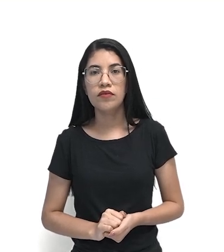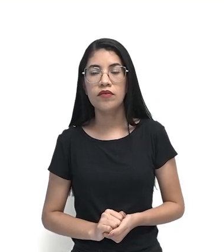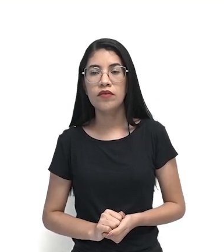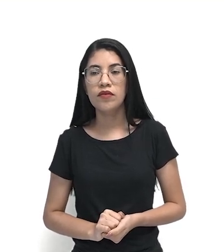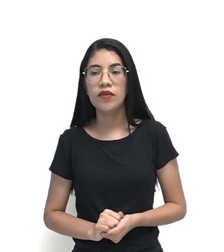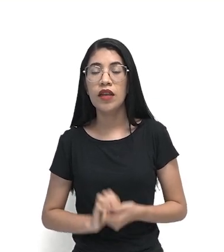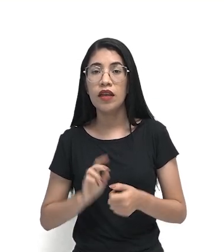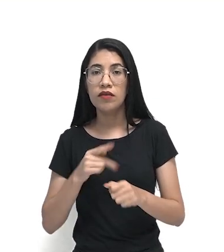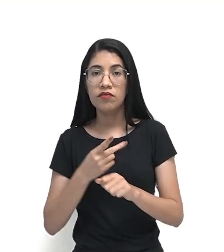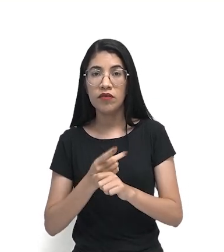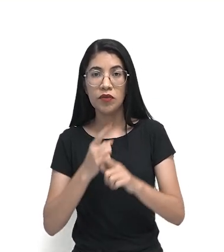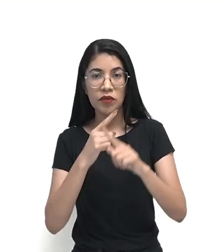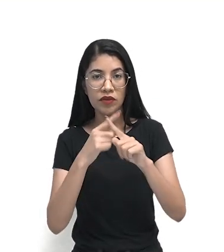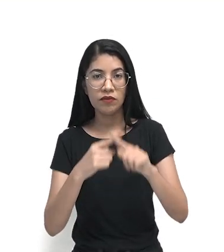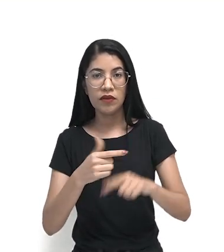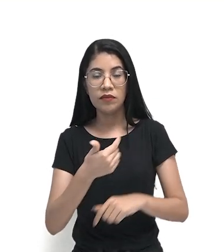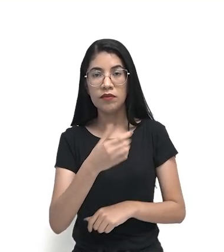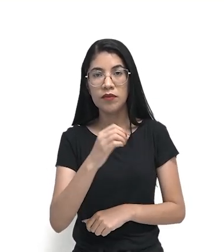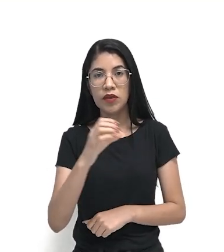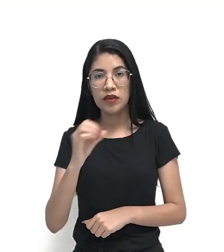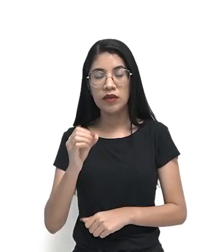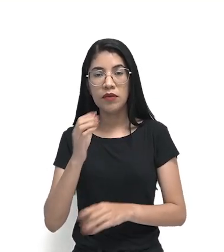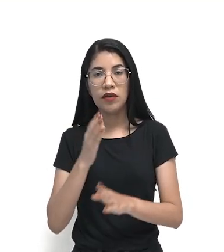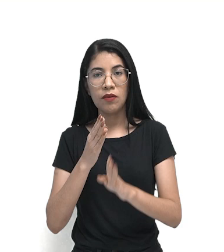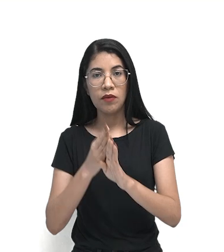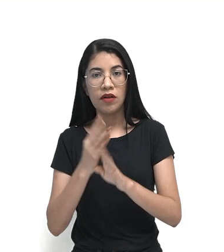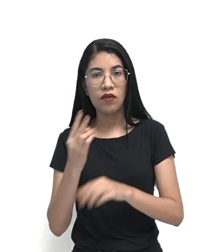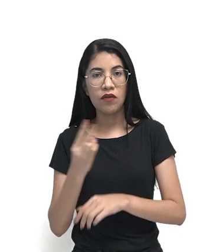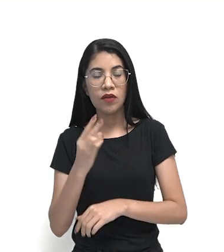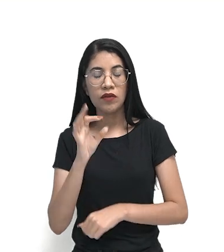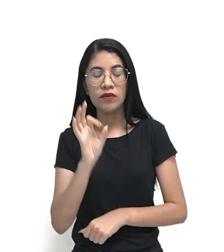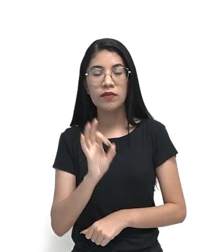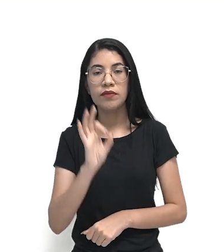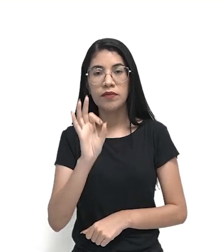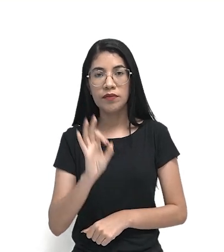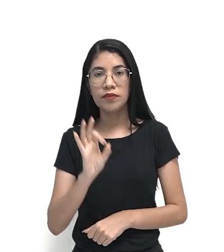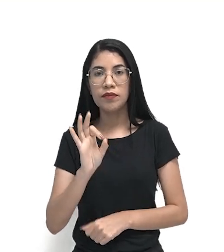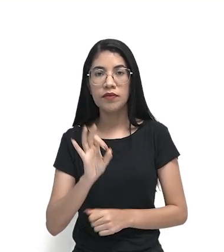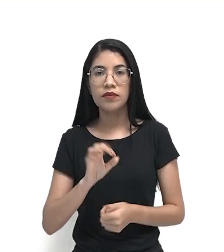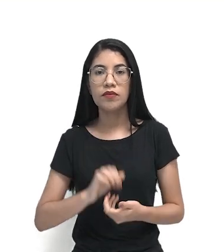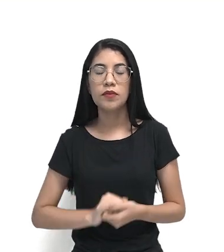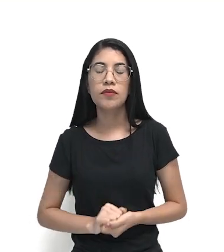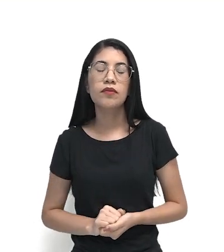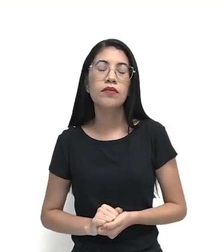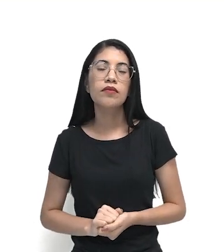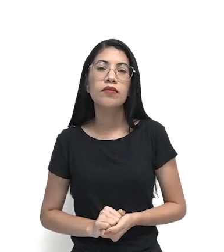nós multiplicamos por 100 para obter a porcentagem.